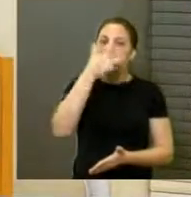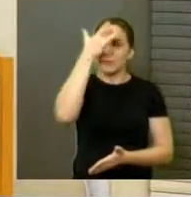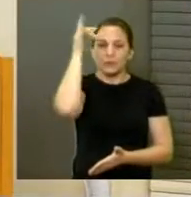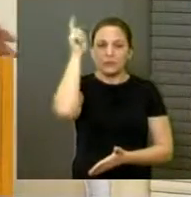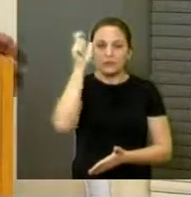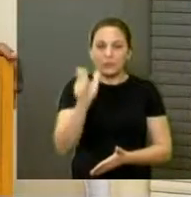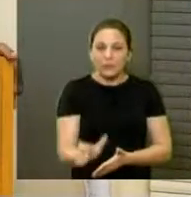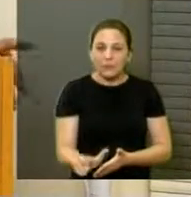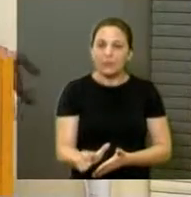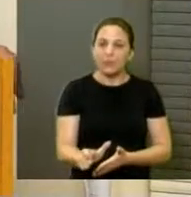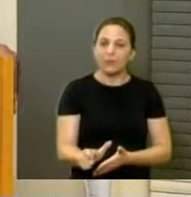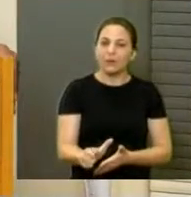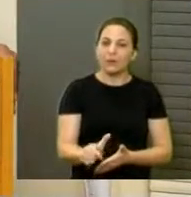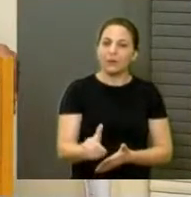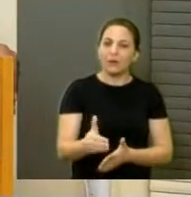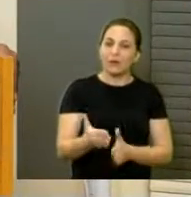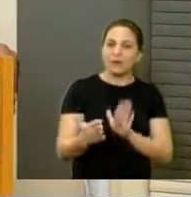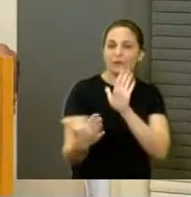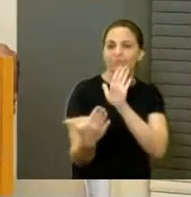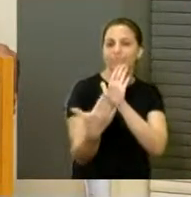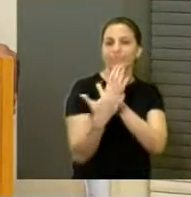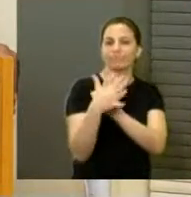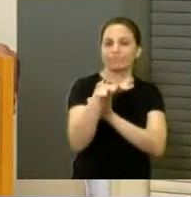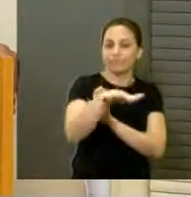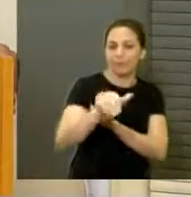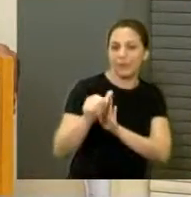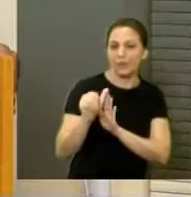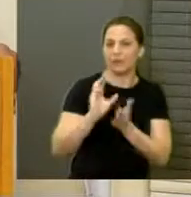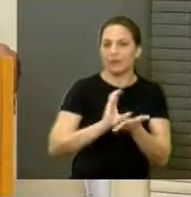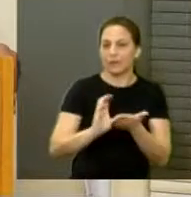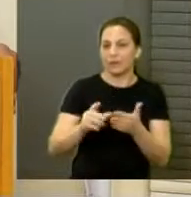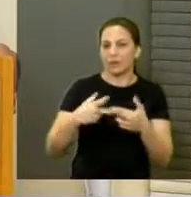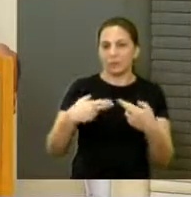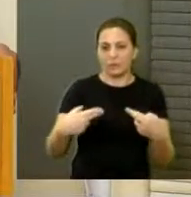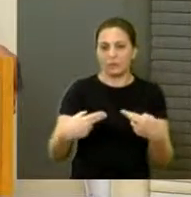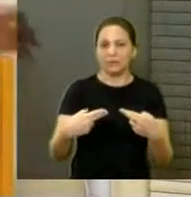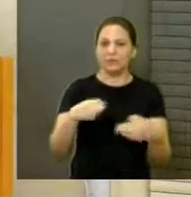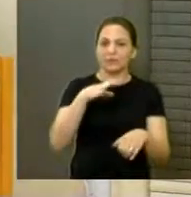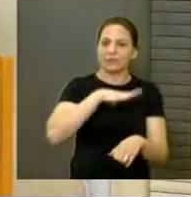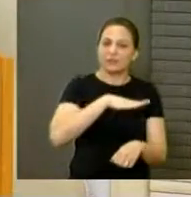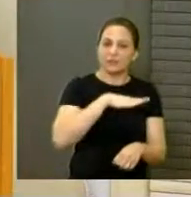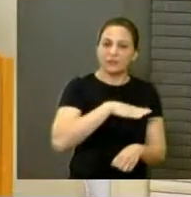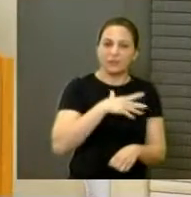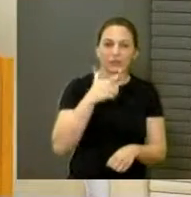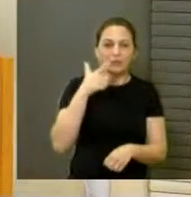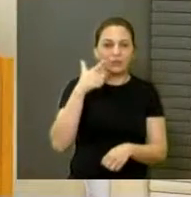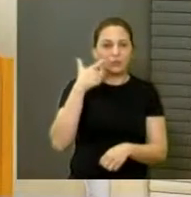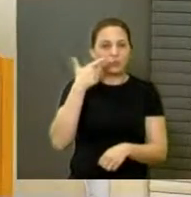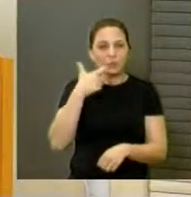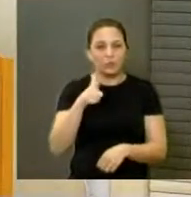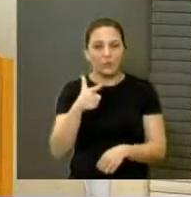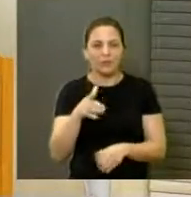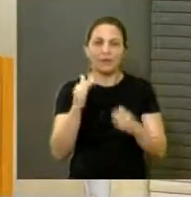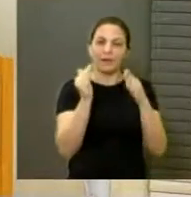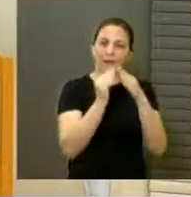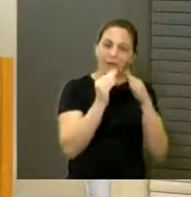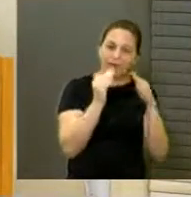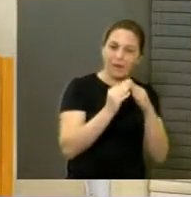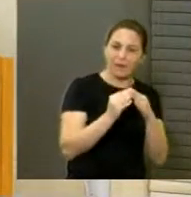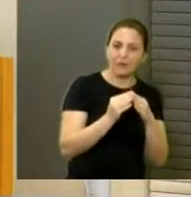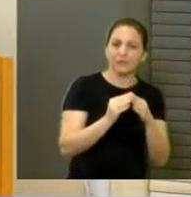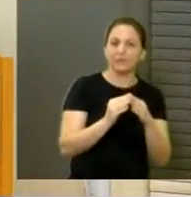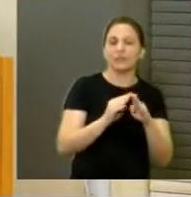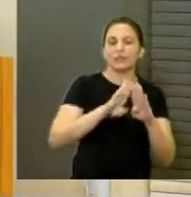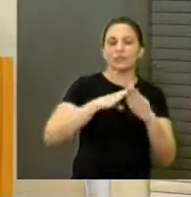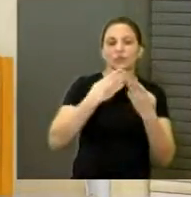que tivesse ido lá buscar, viu, Pedrinho? Porque se não tivesse, várias cidades nós não vemos casas, não vemos